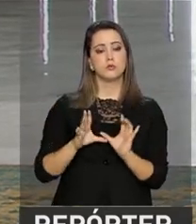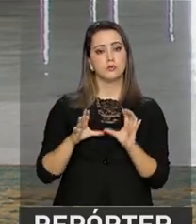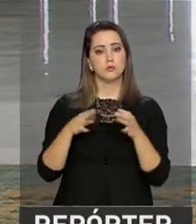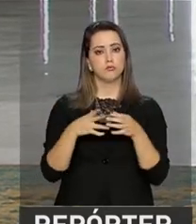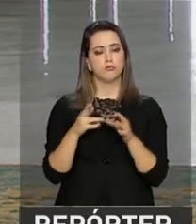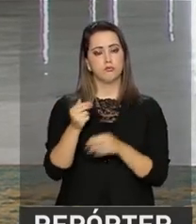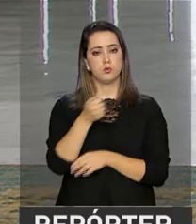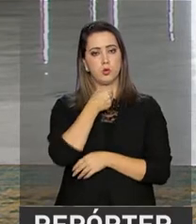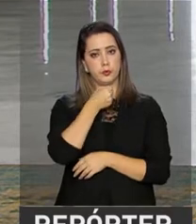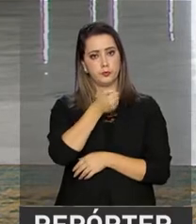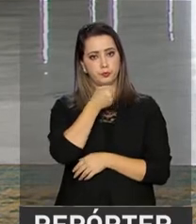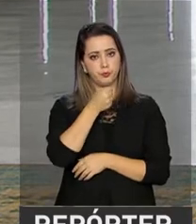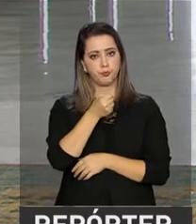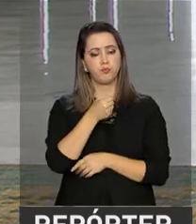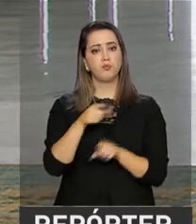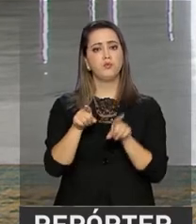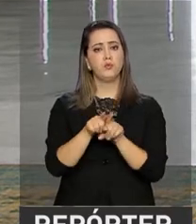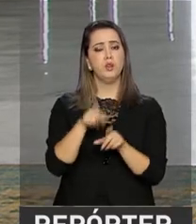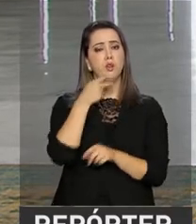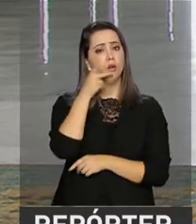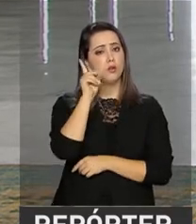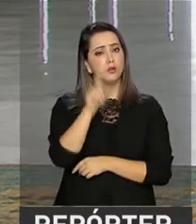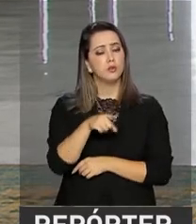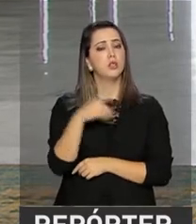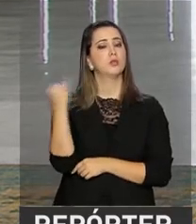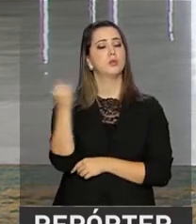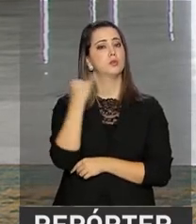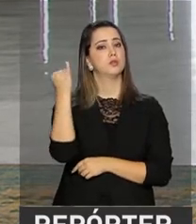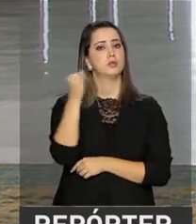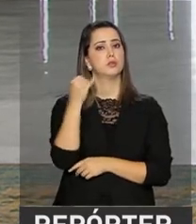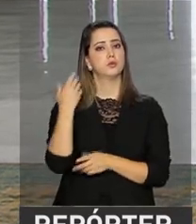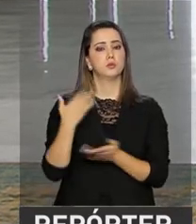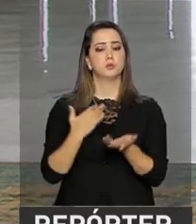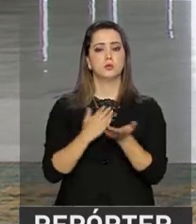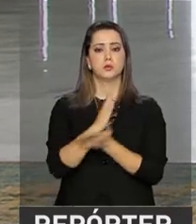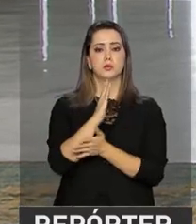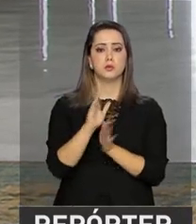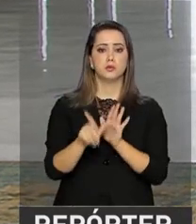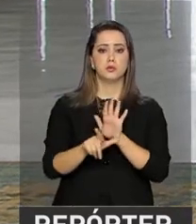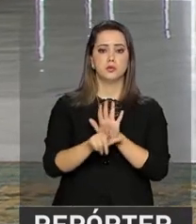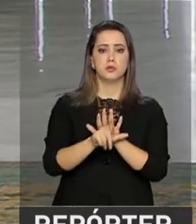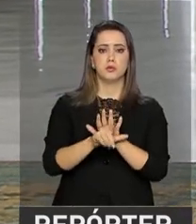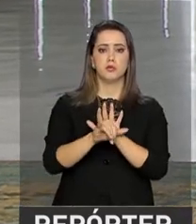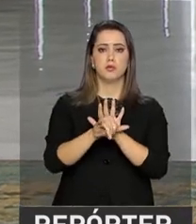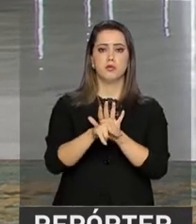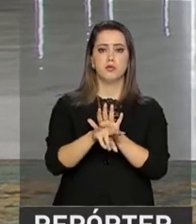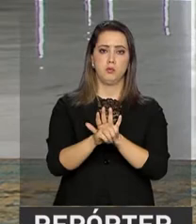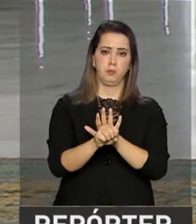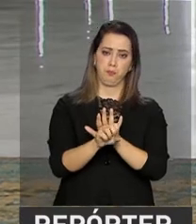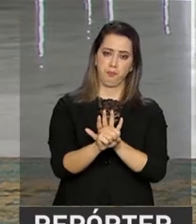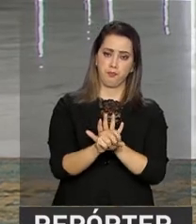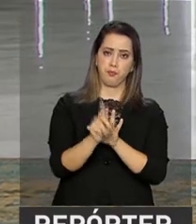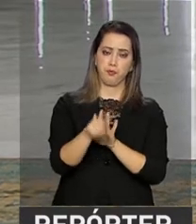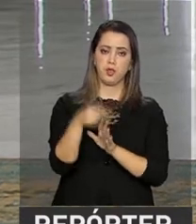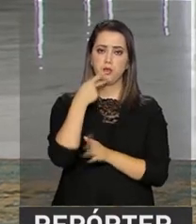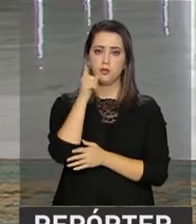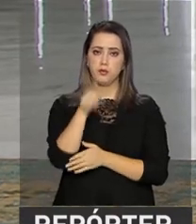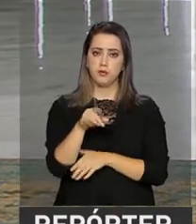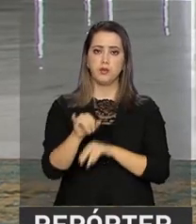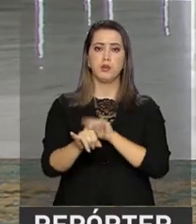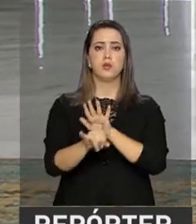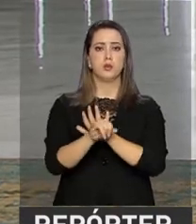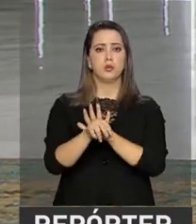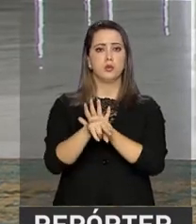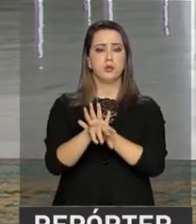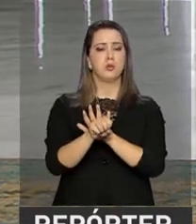conversou com jornalistas e destacou também a necessidade de se fazer a reforma da previdência aqui no brasil ele disse que a reforma está indo